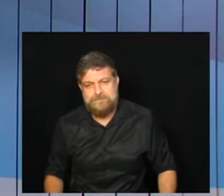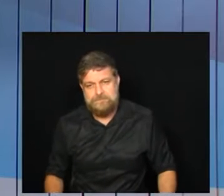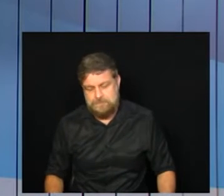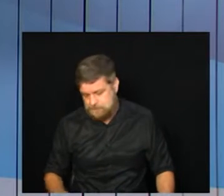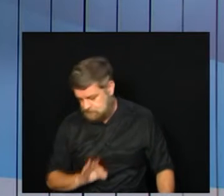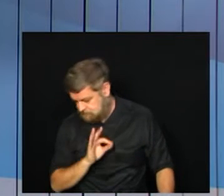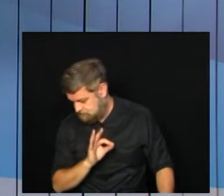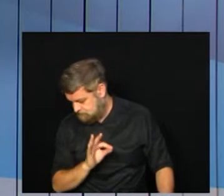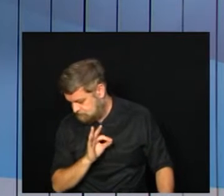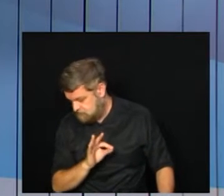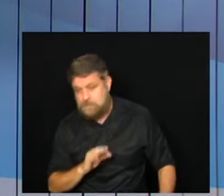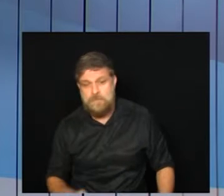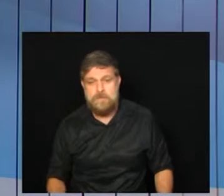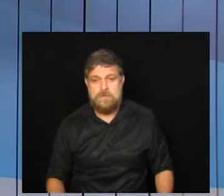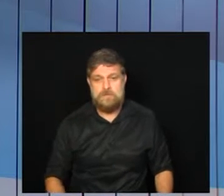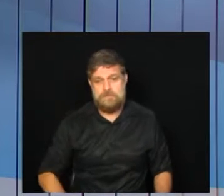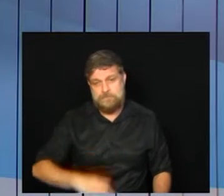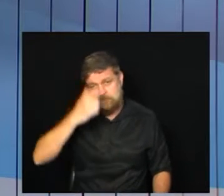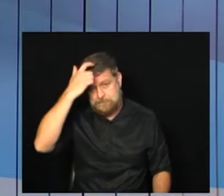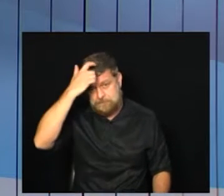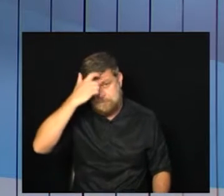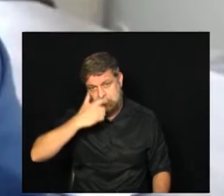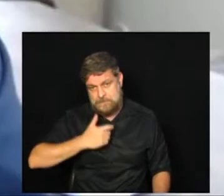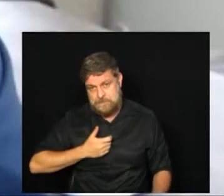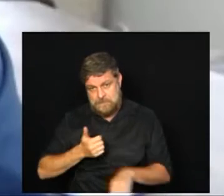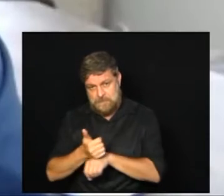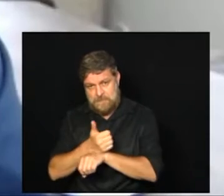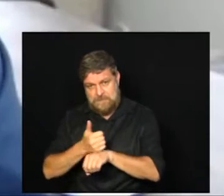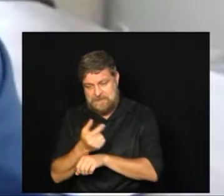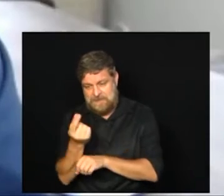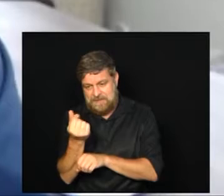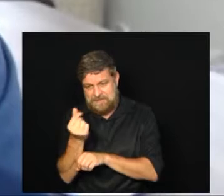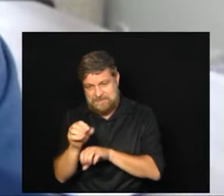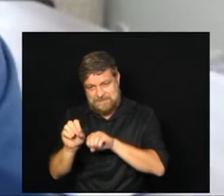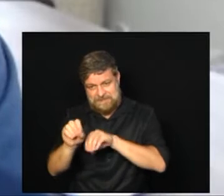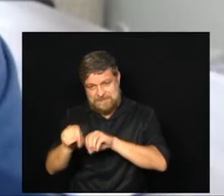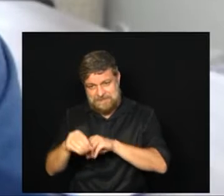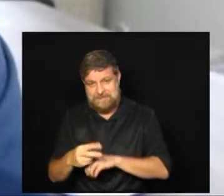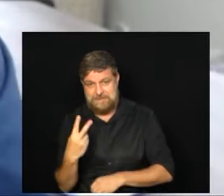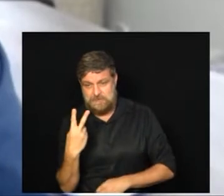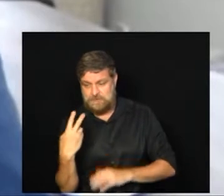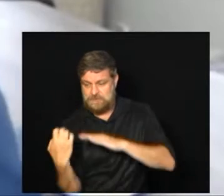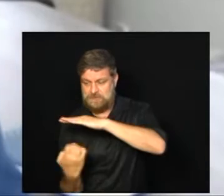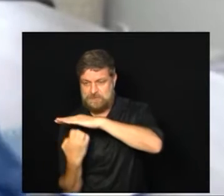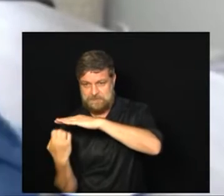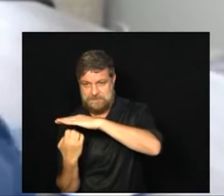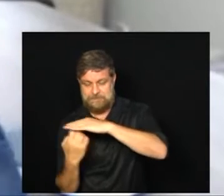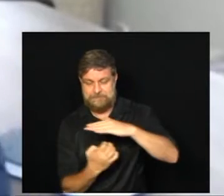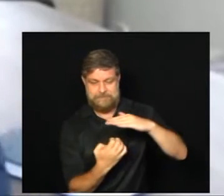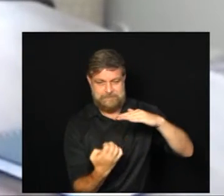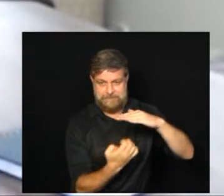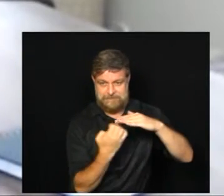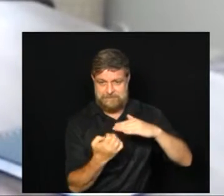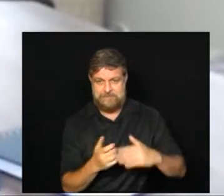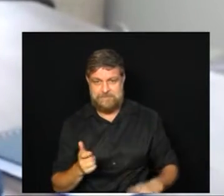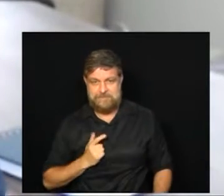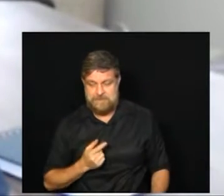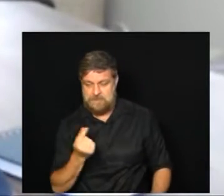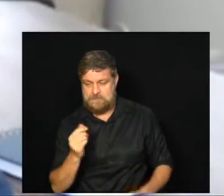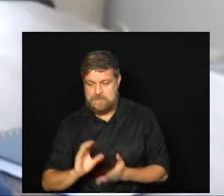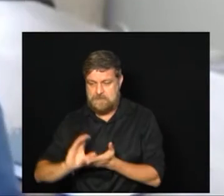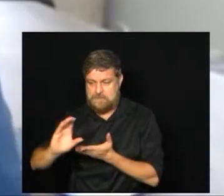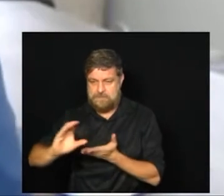Perfeito, perfeito. Bom, eu, como educador financeiro, né, eu tenho 2 empresas ligadas a finanças e investimentos, né?